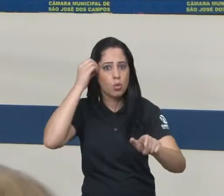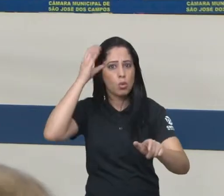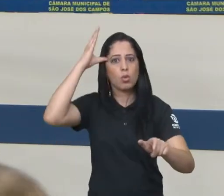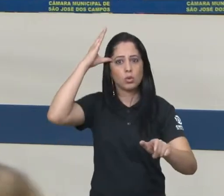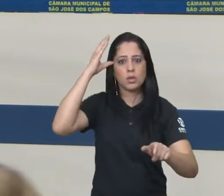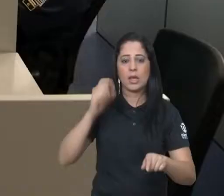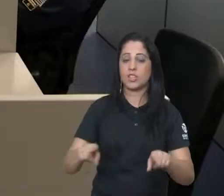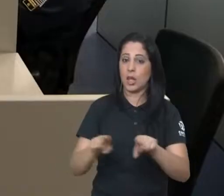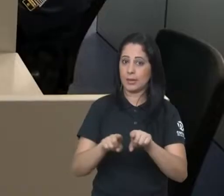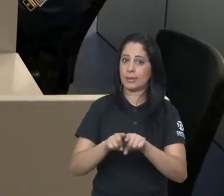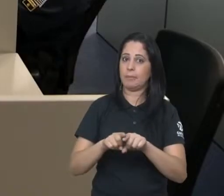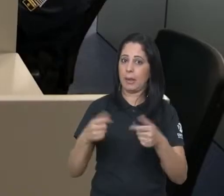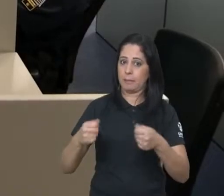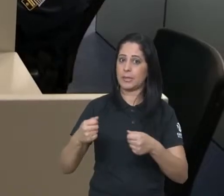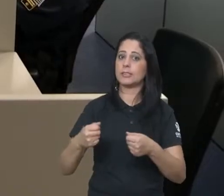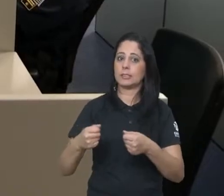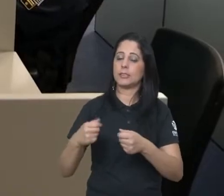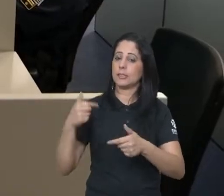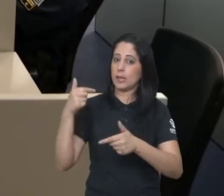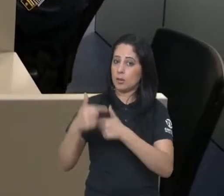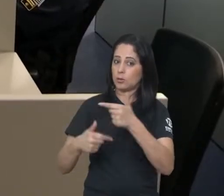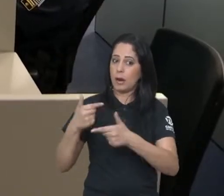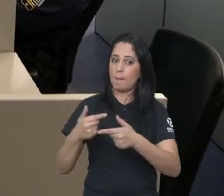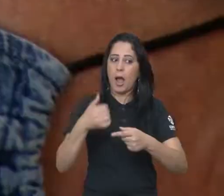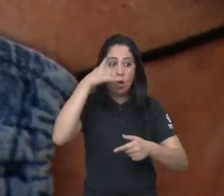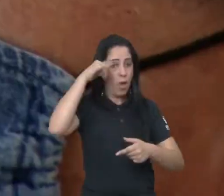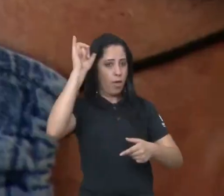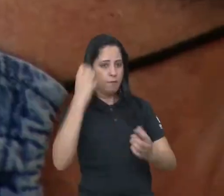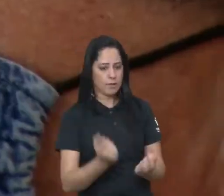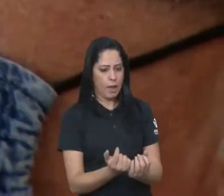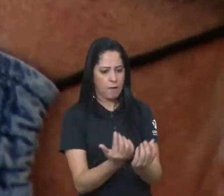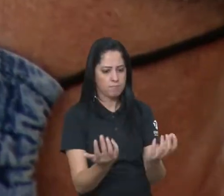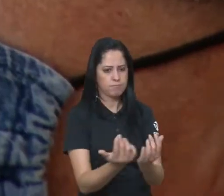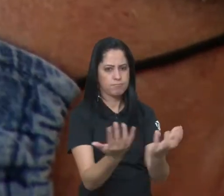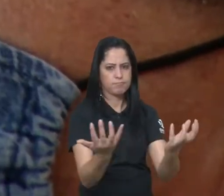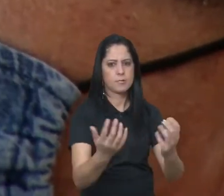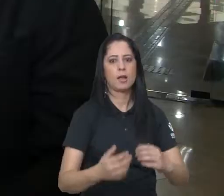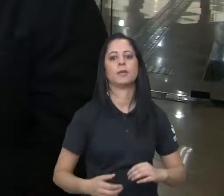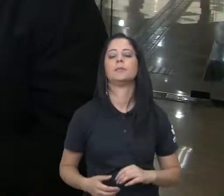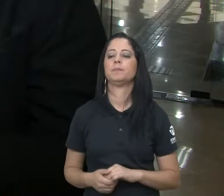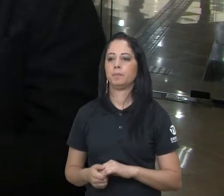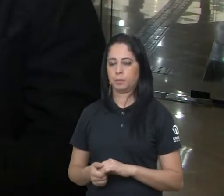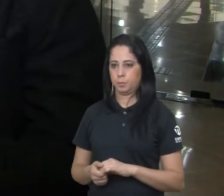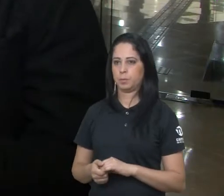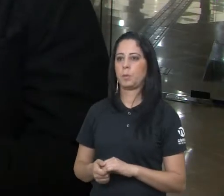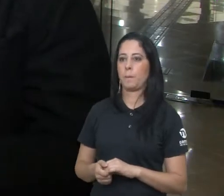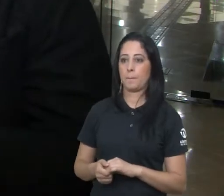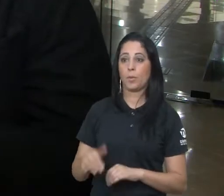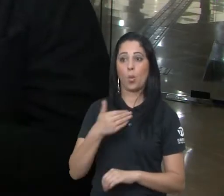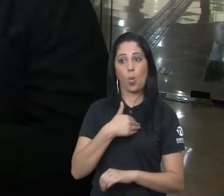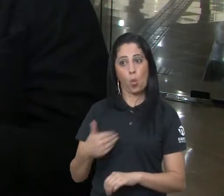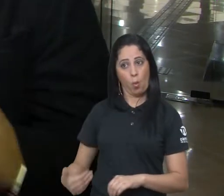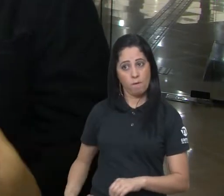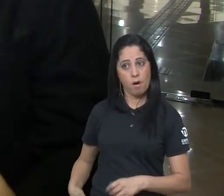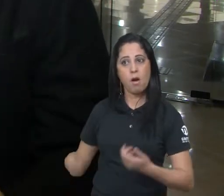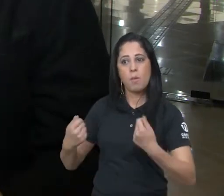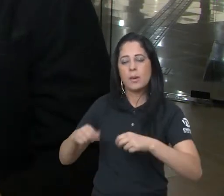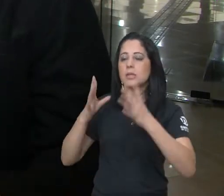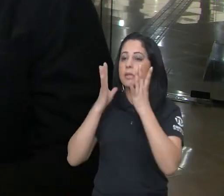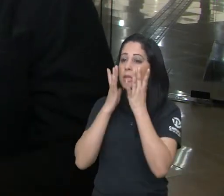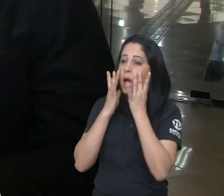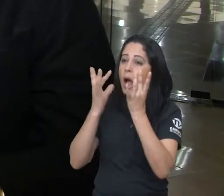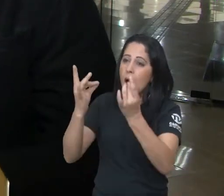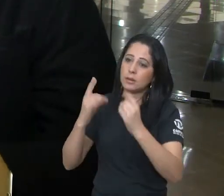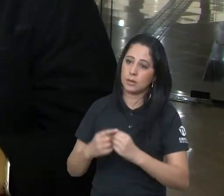conscientização da população e também no trabalho para coibir a atividade criminosa. o poder público tem que ter toda a